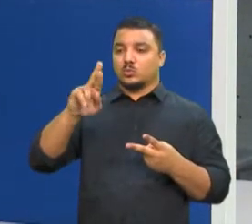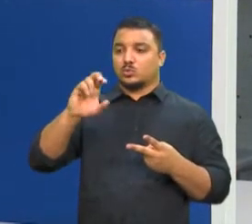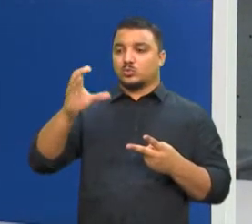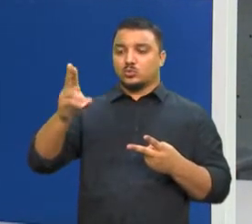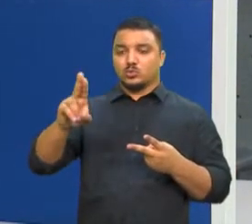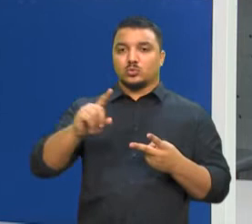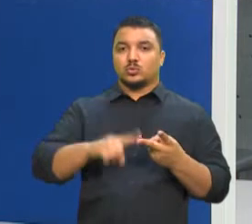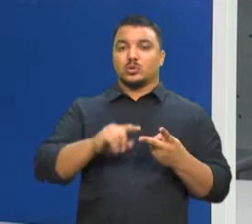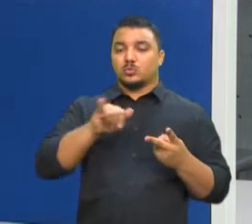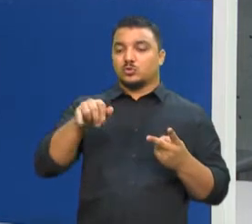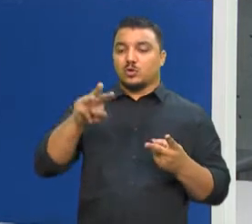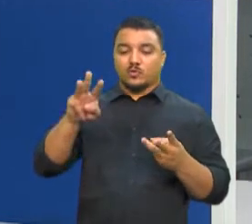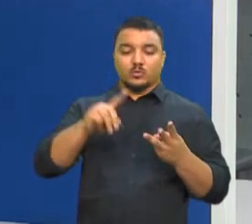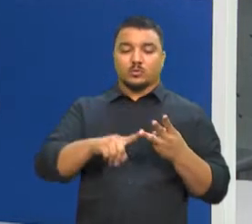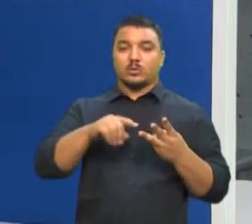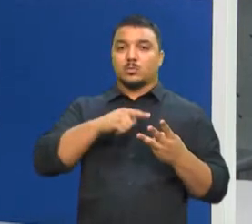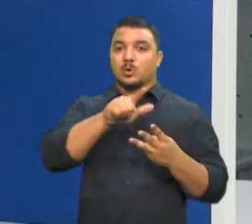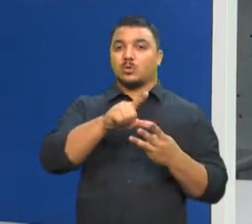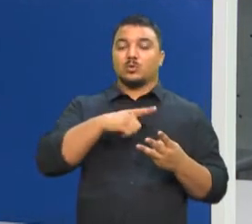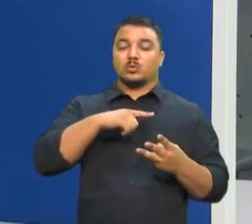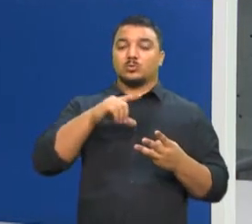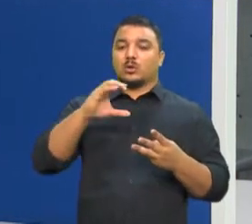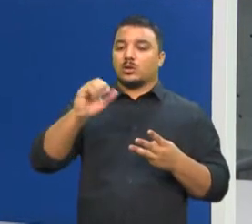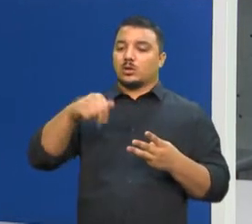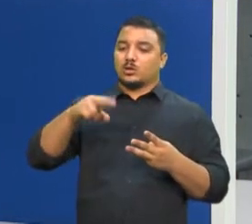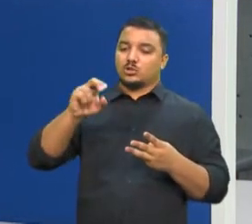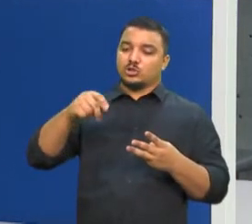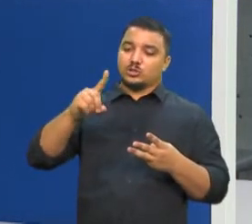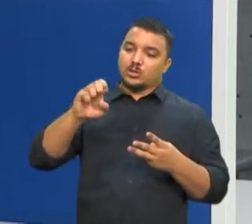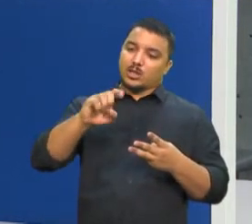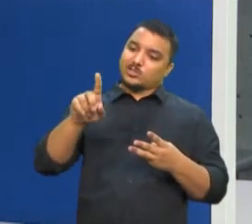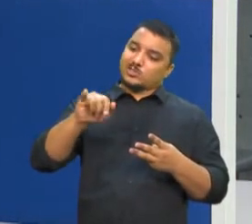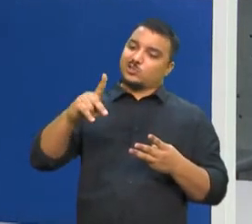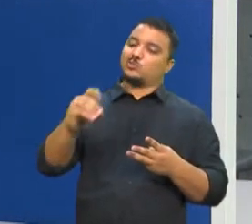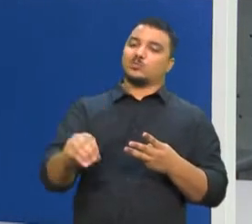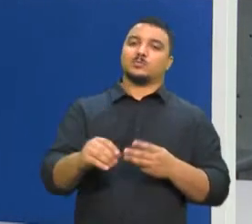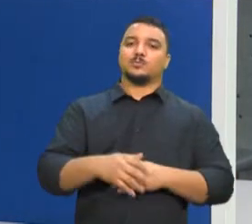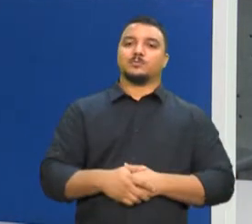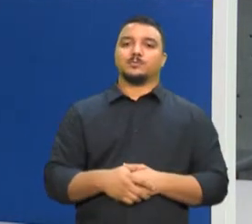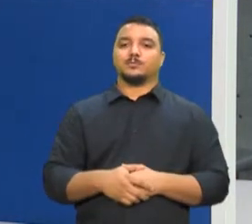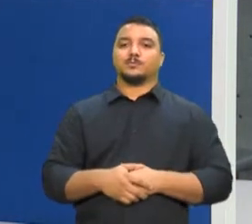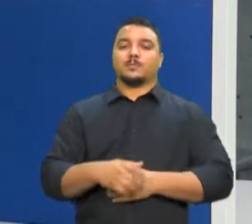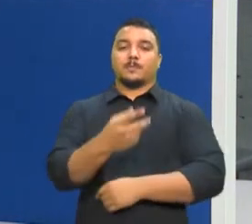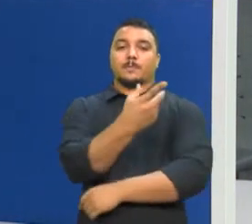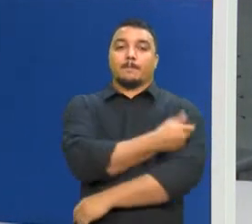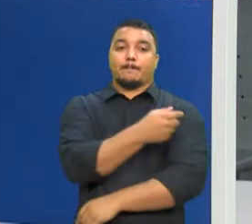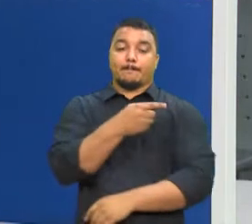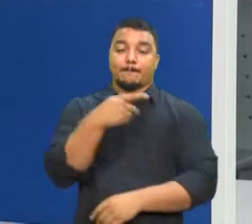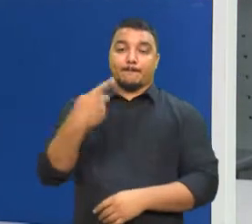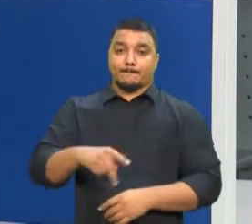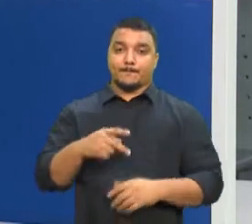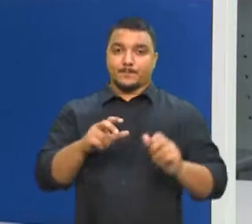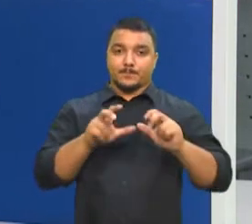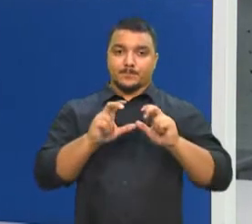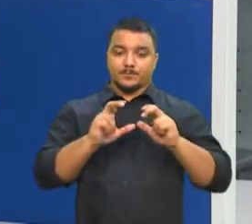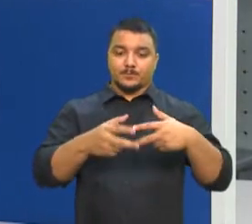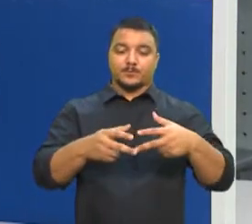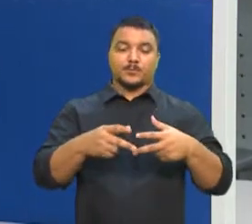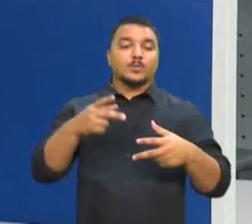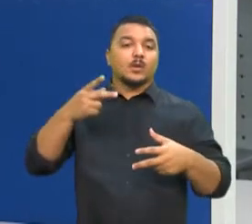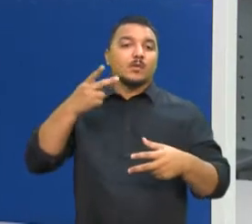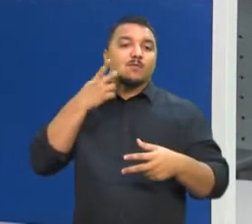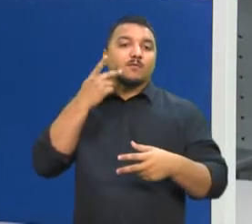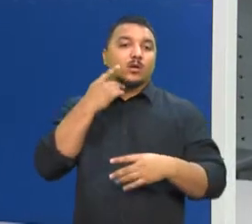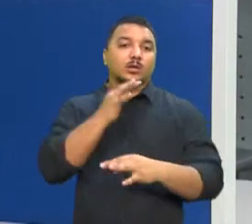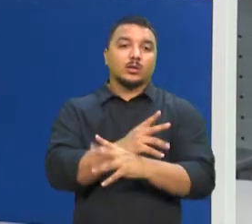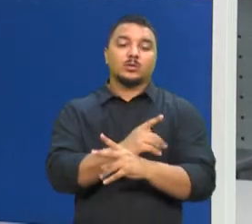Cultural Caninezinho. E a gente continua falando sobre vacinação. A Câmara Municipal de Fortaleza aprovou nessa quinta-feira um